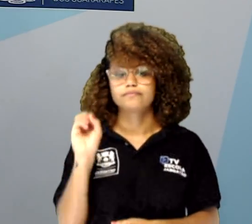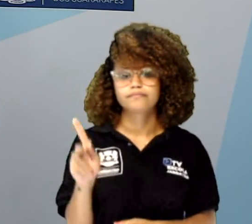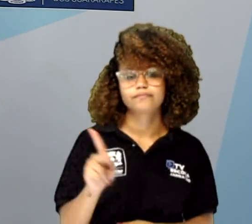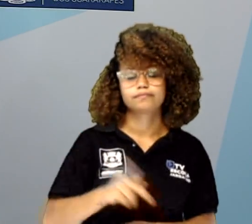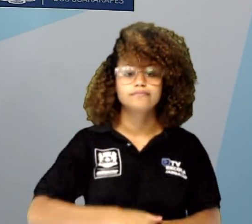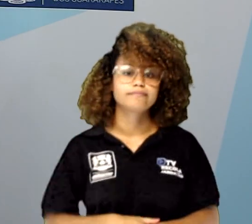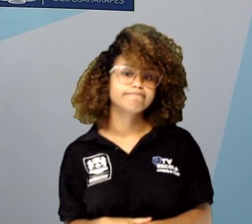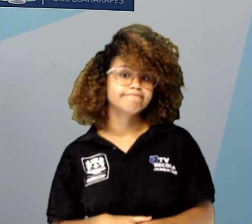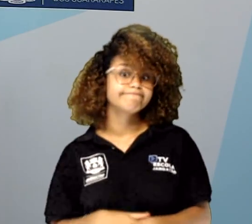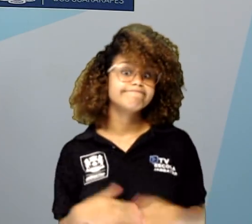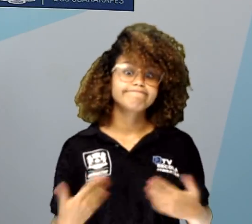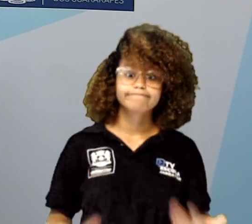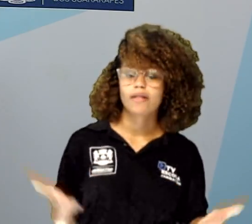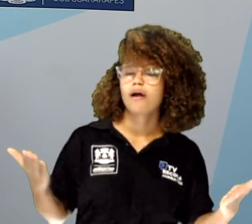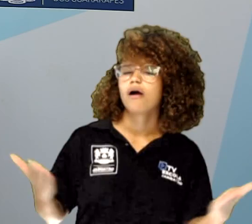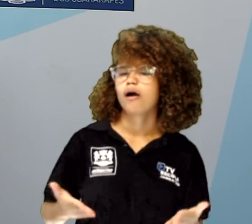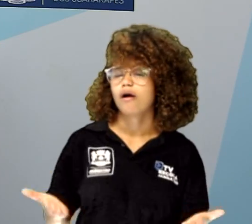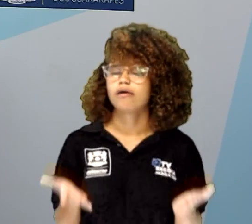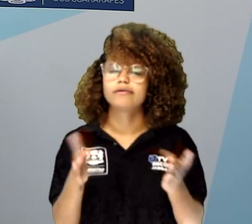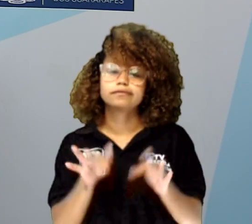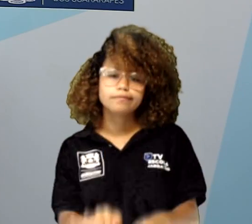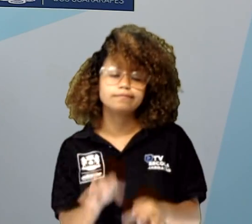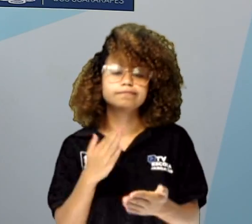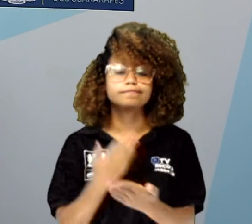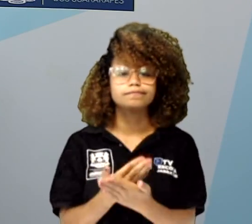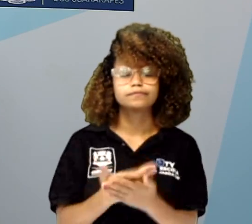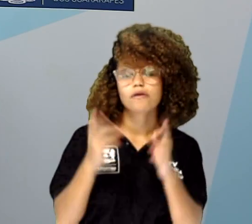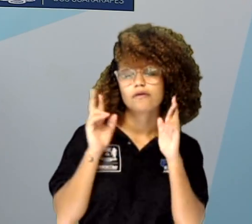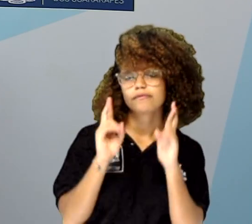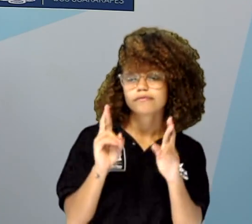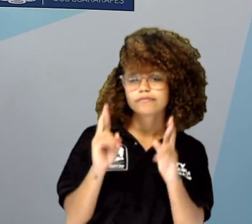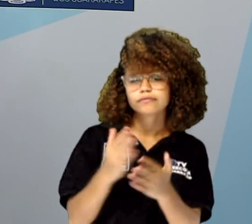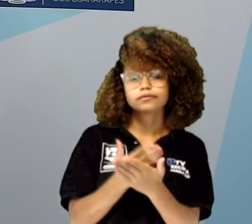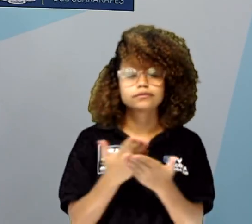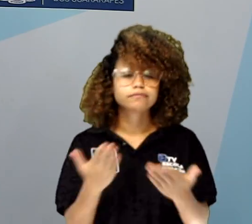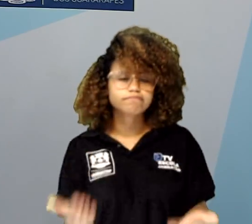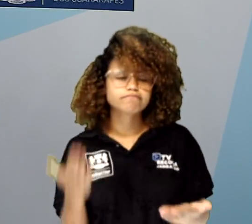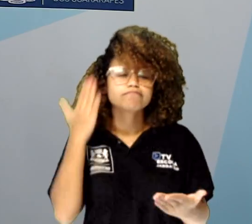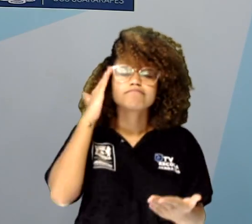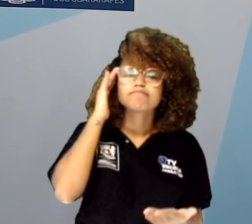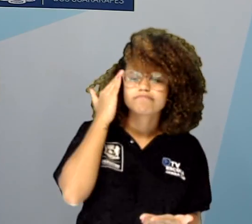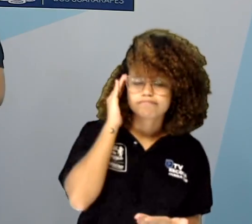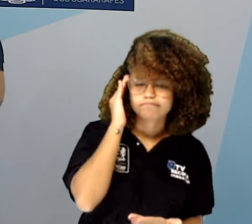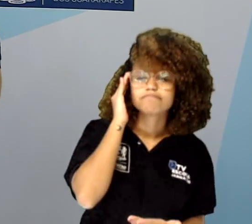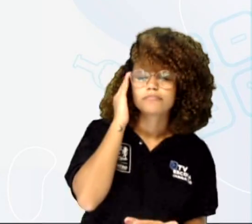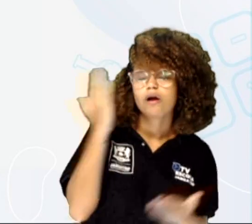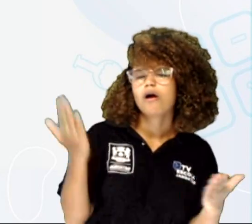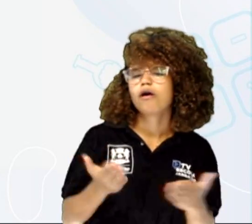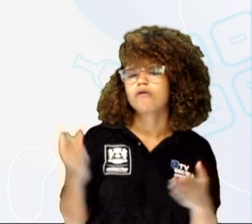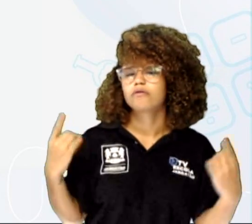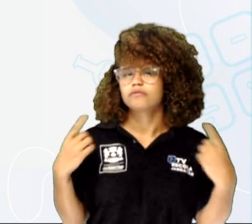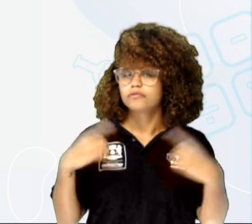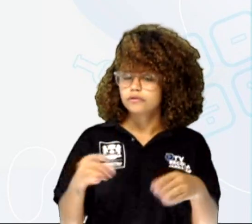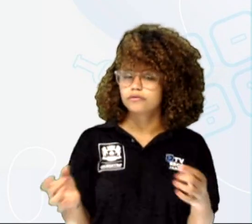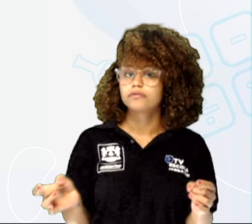Olha aí, chegamos no finalzinho da nossa aula. Eu espero que vocês tenham entendido e vou trazer aqui um desafio para a gente